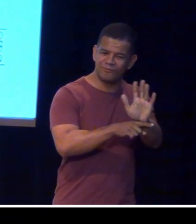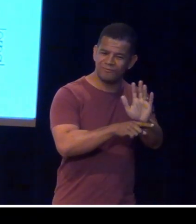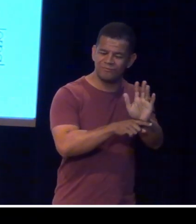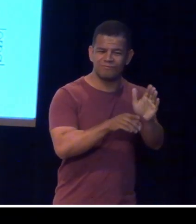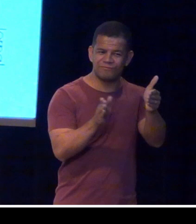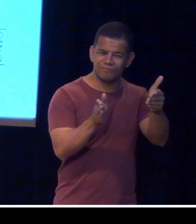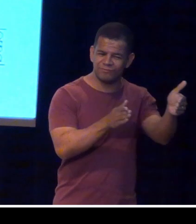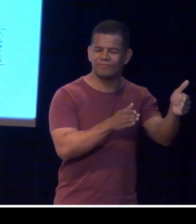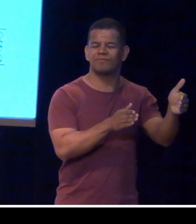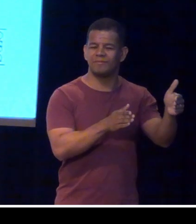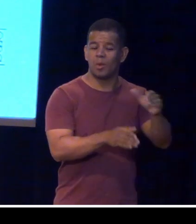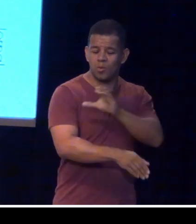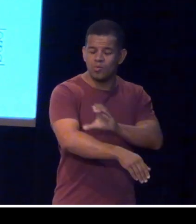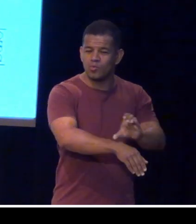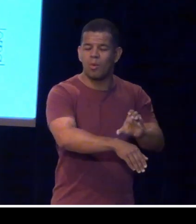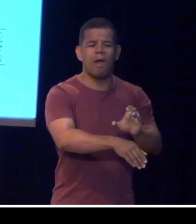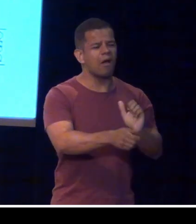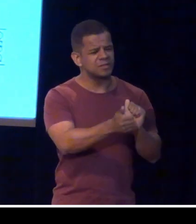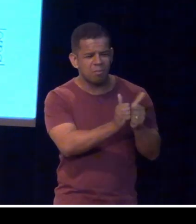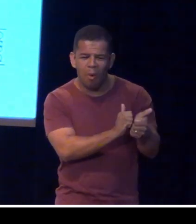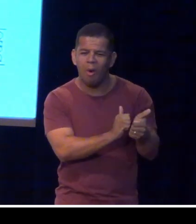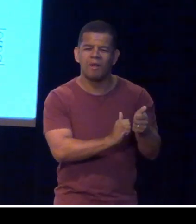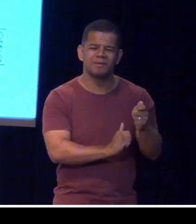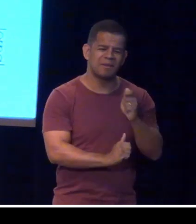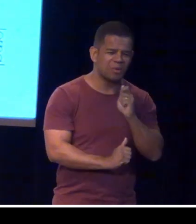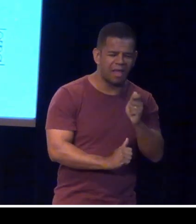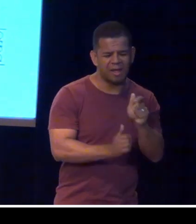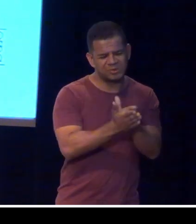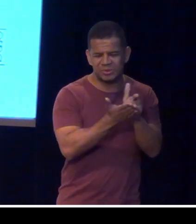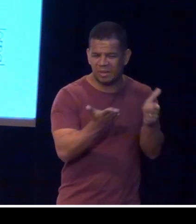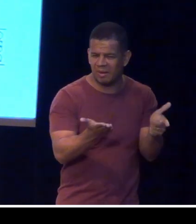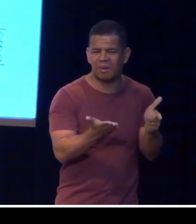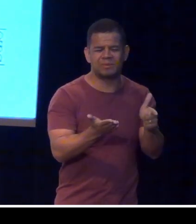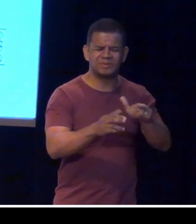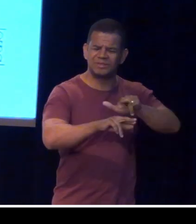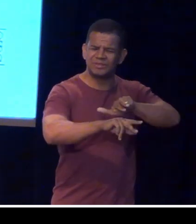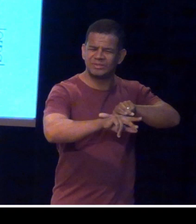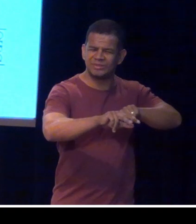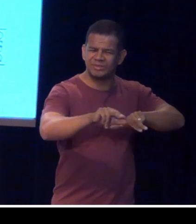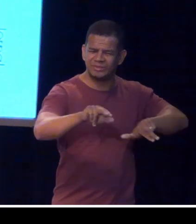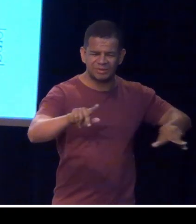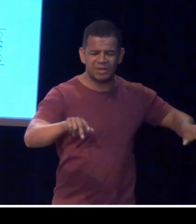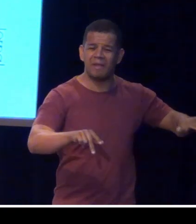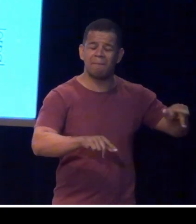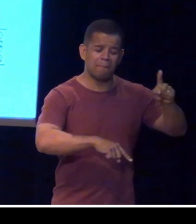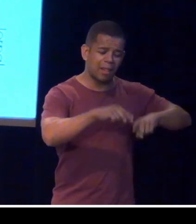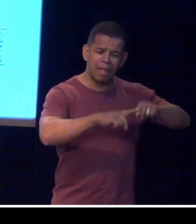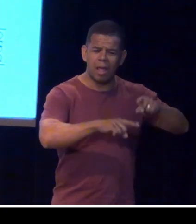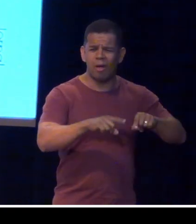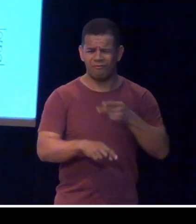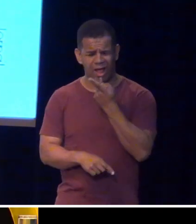programas culturais, esportes, reportagem, jornal. Todo esse material, você vai falar assim, mas isso daí não